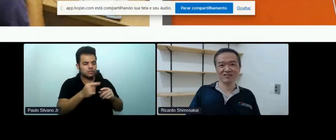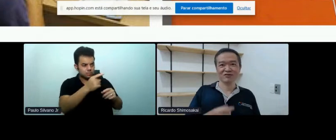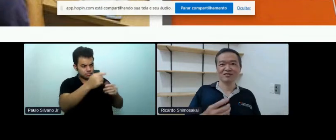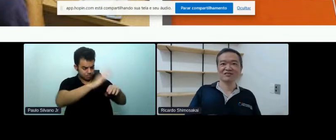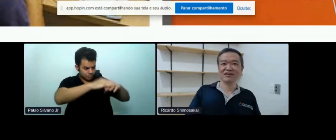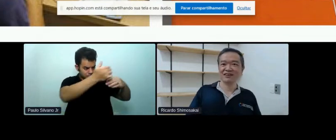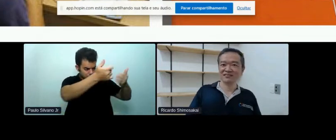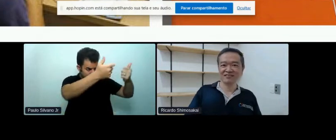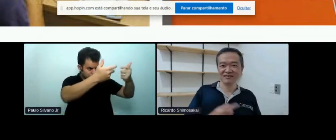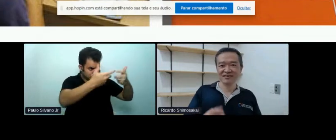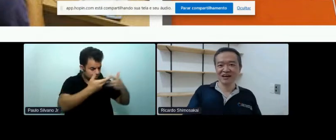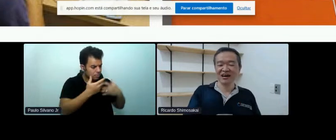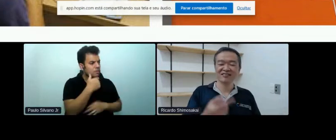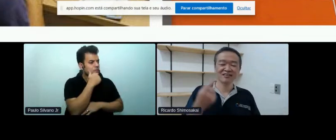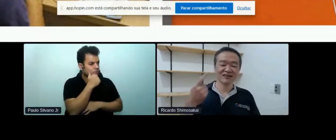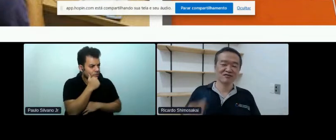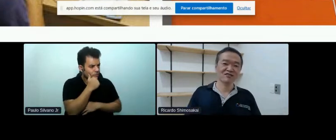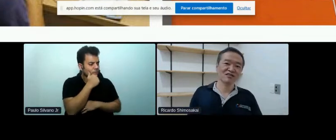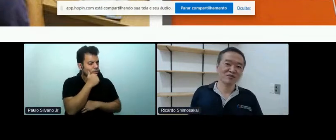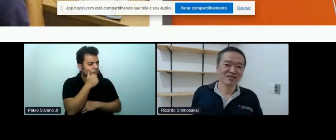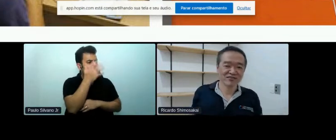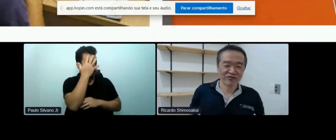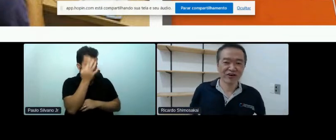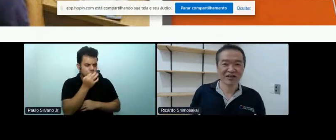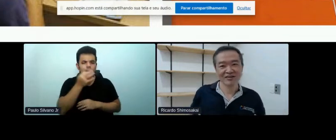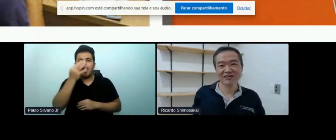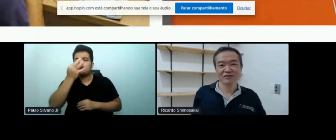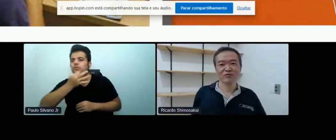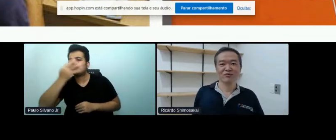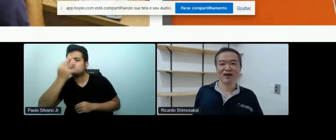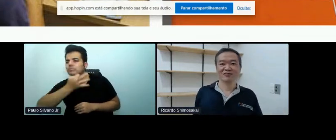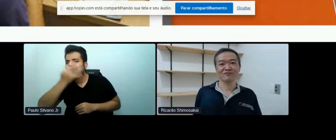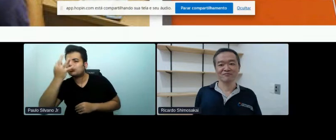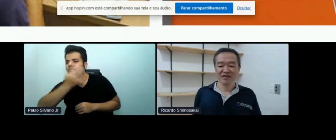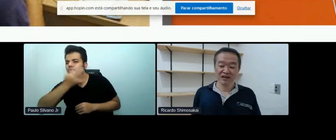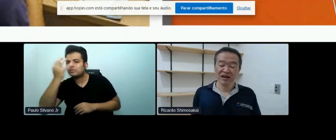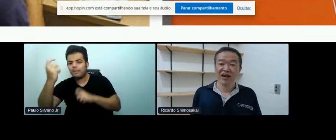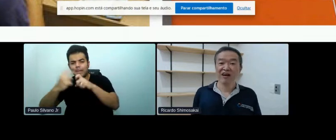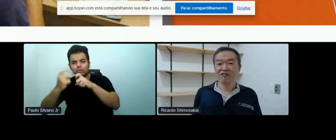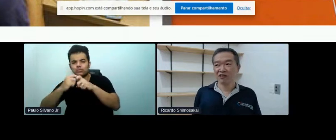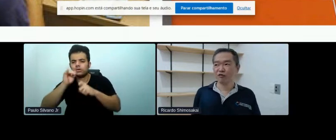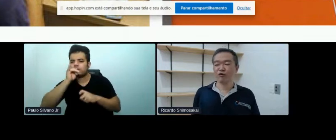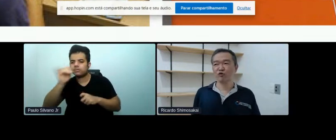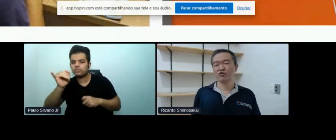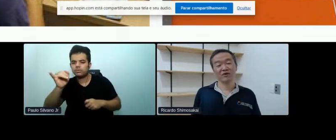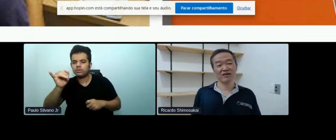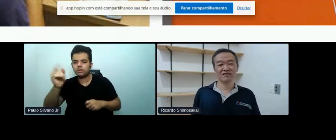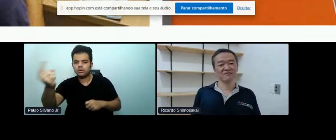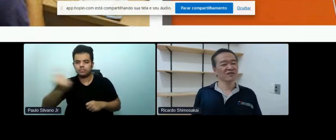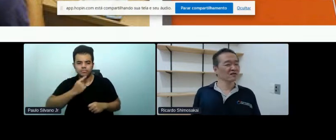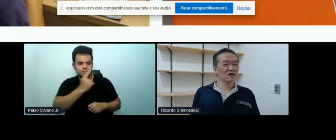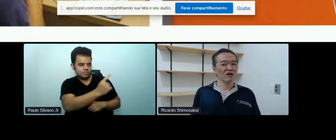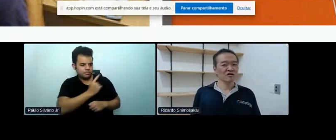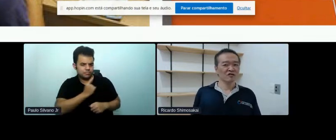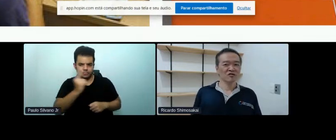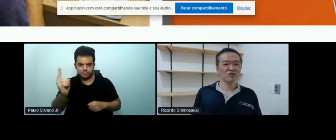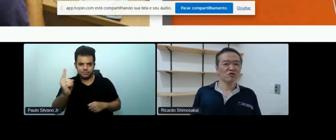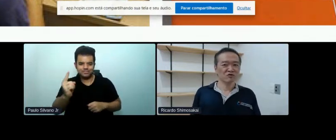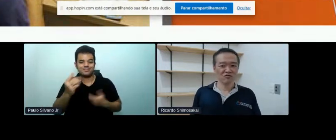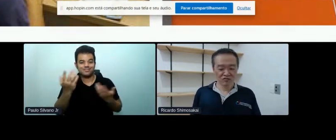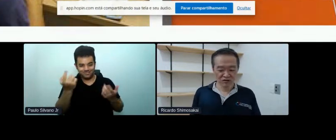em língua de sinais e a central de Libras fala para o médico. É um recurso, mas